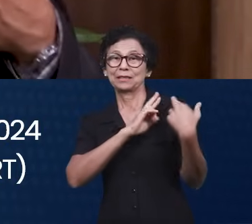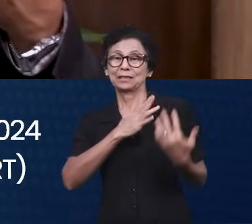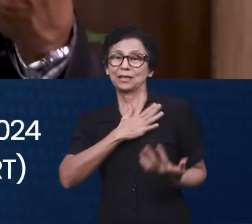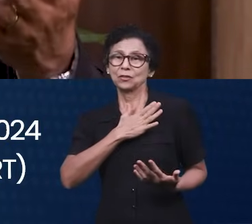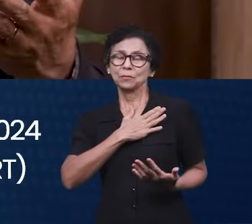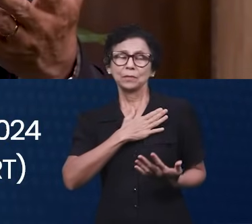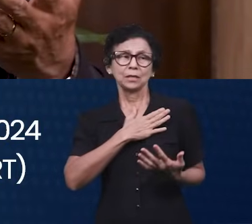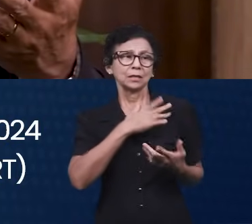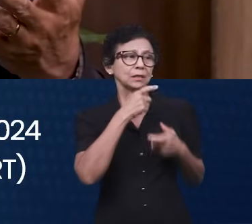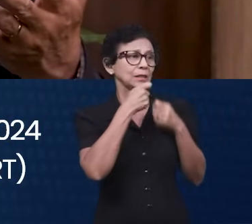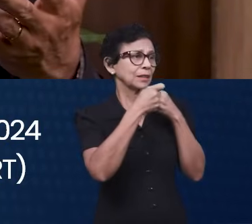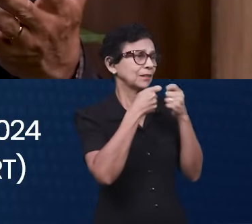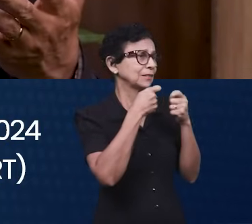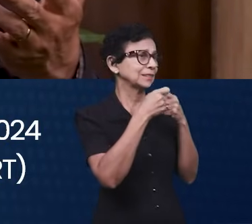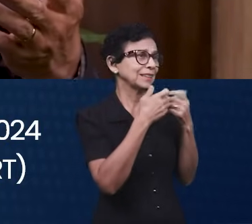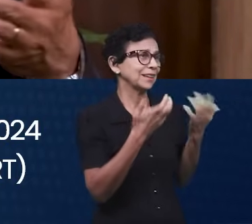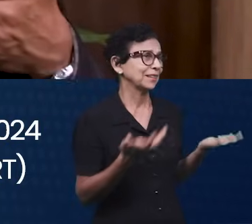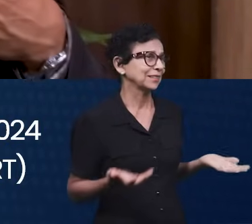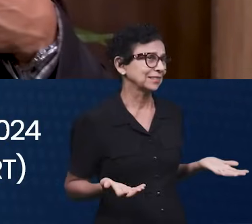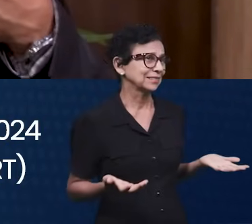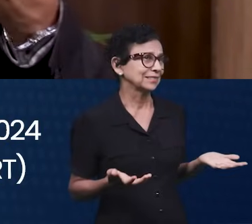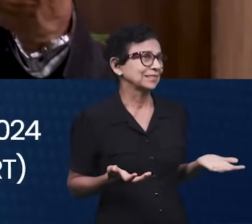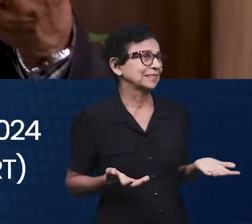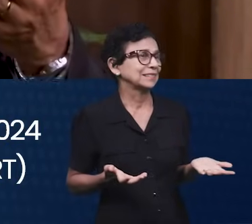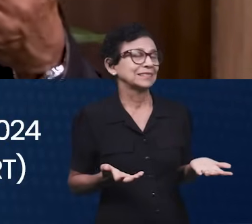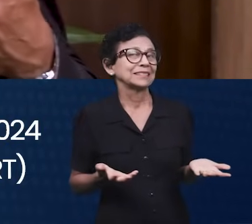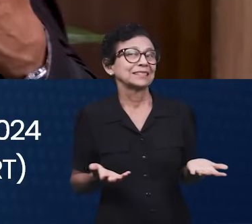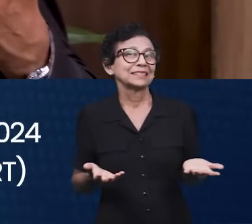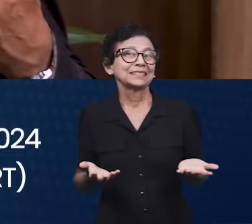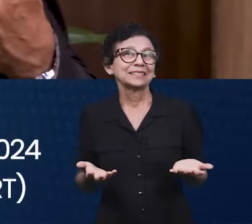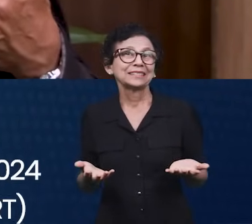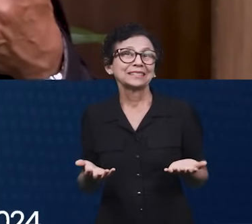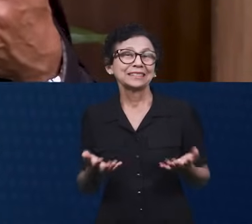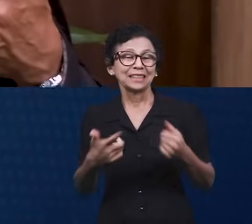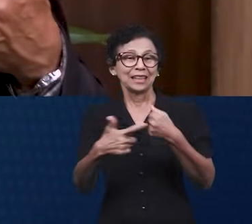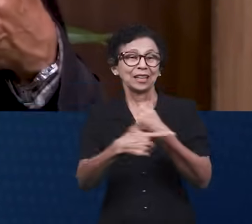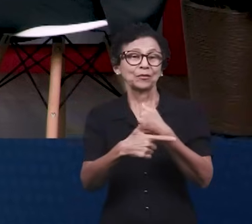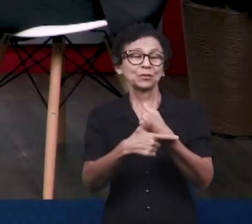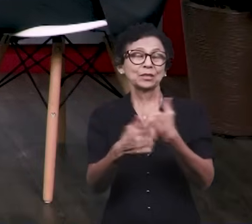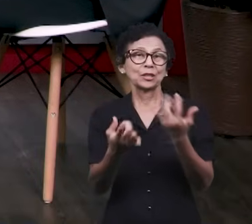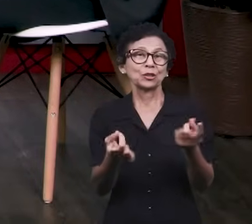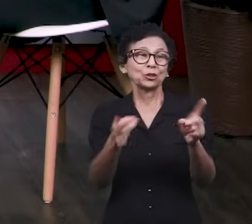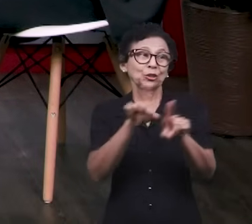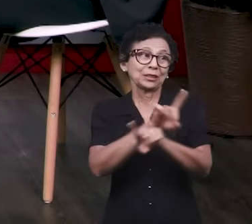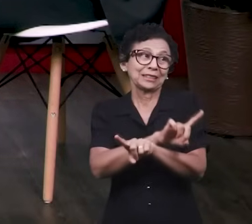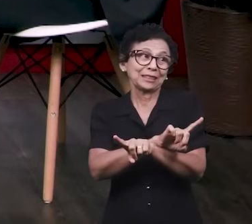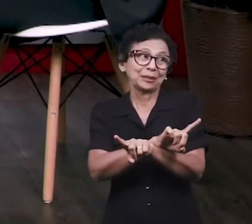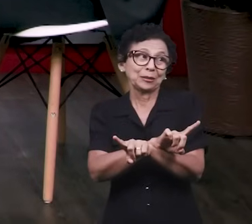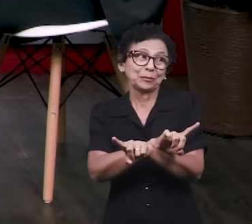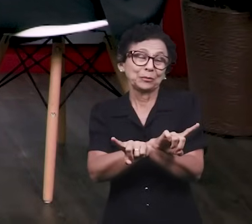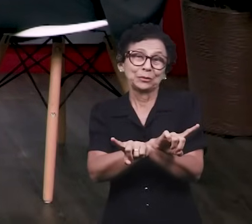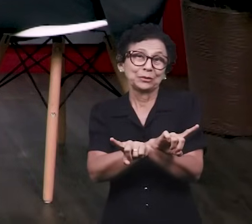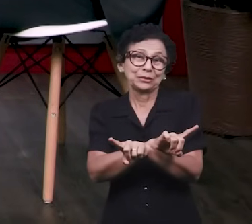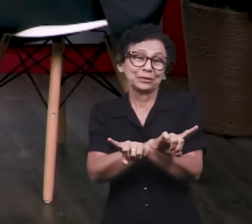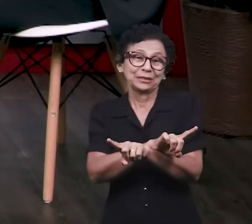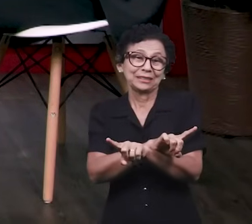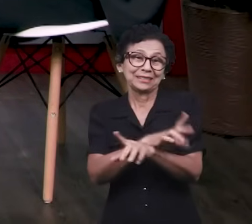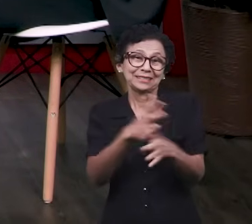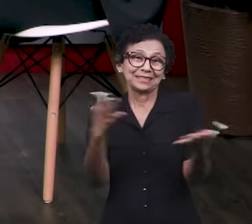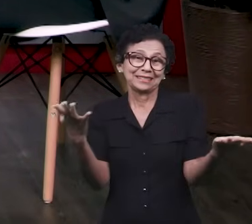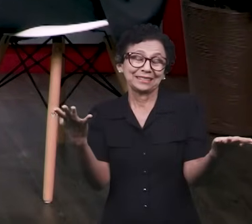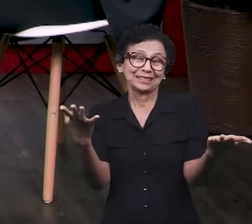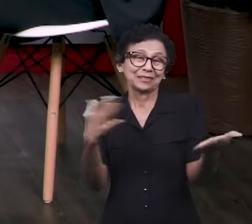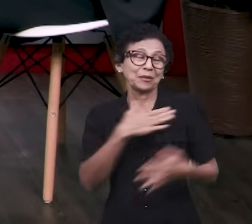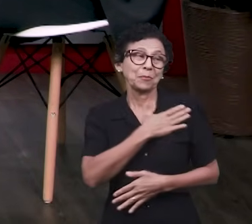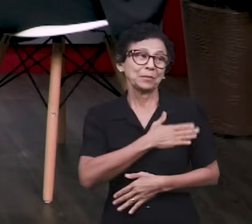de entrevistá-lo. E Tamo eu junto. Que sou o discípulo do mesmo, eu me sinto